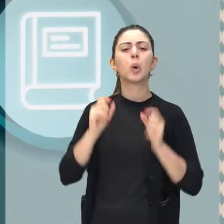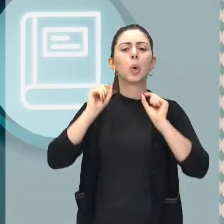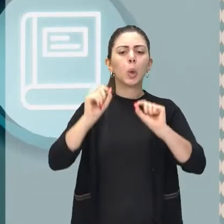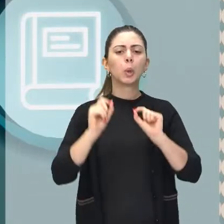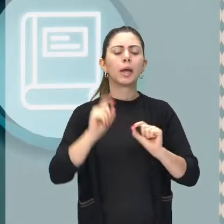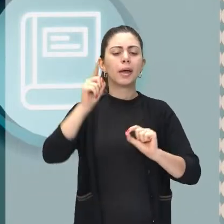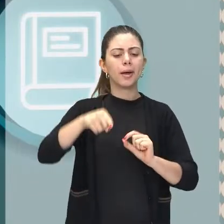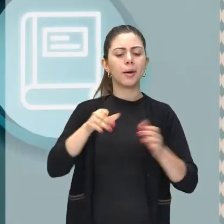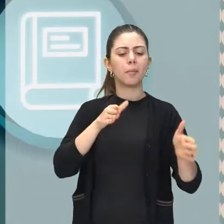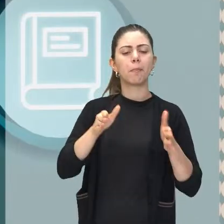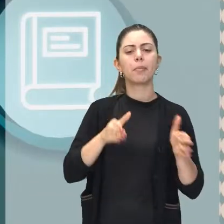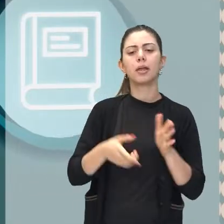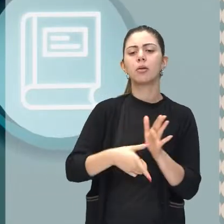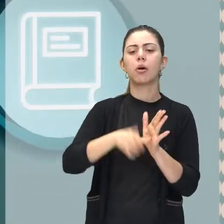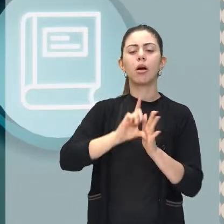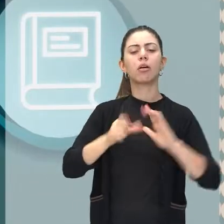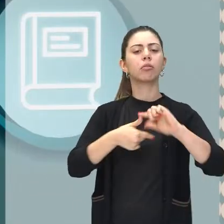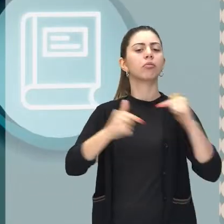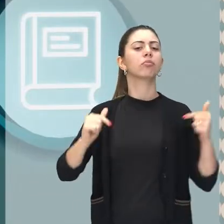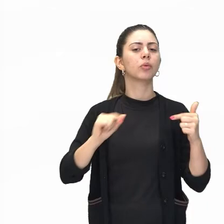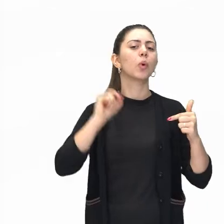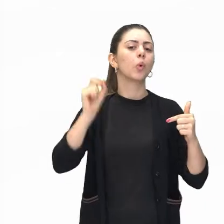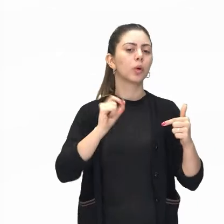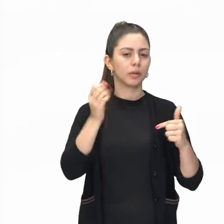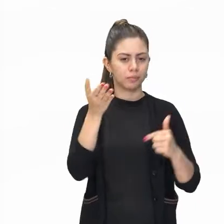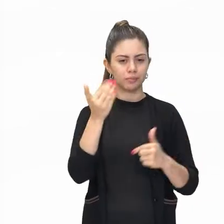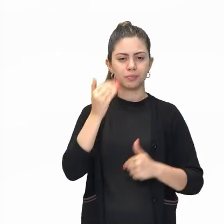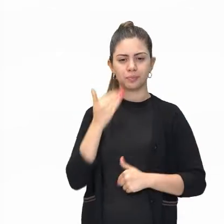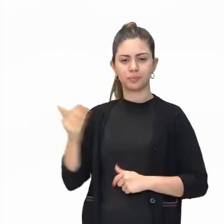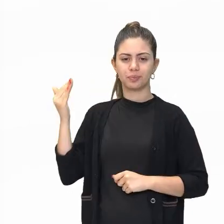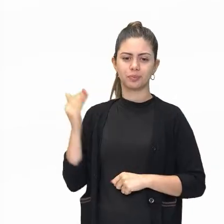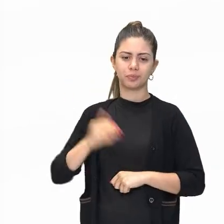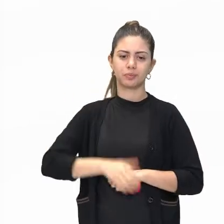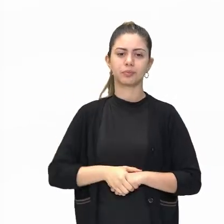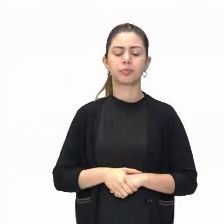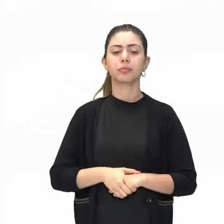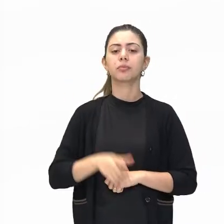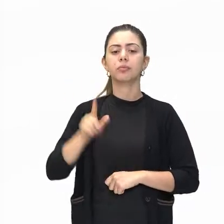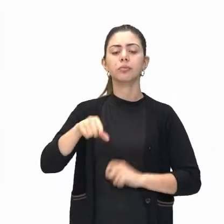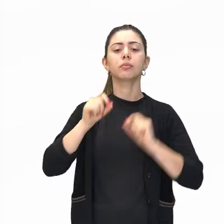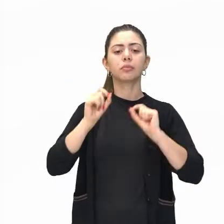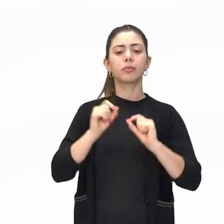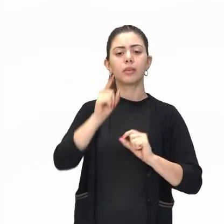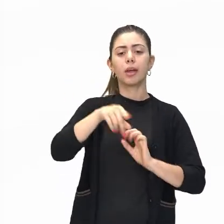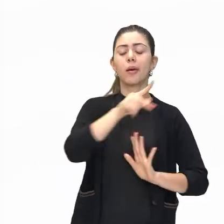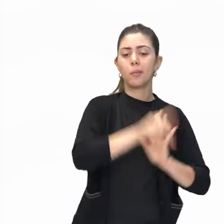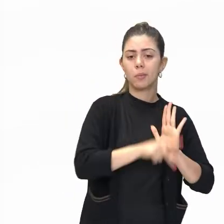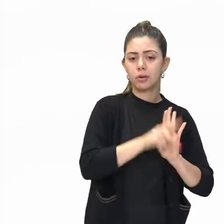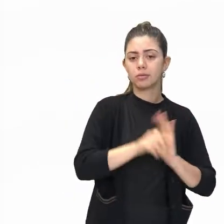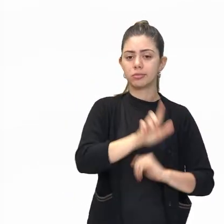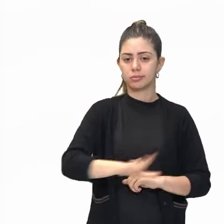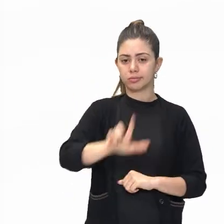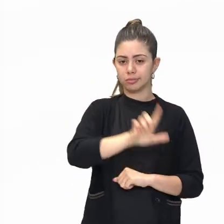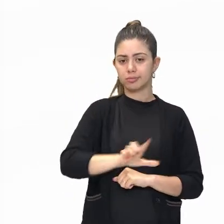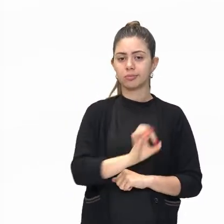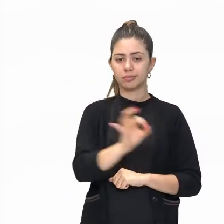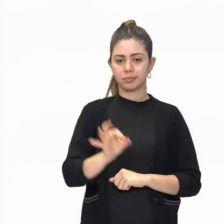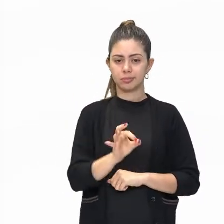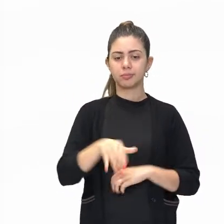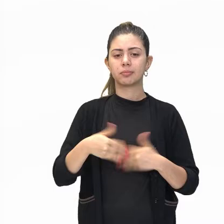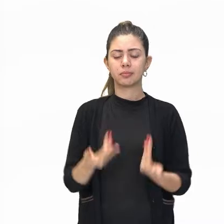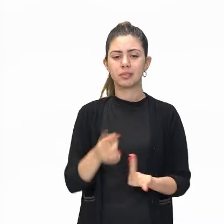o pré-modernismo? Vejam aí, o pré-modernismo, gente, ele foi um projeto literário.